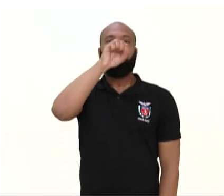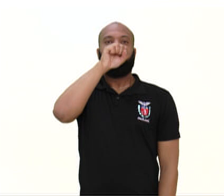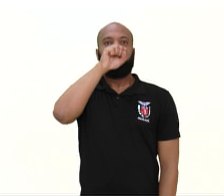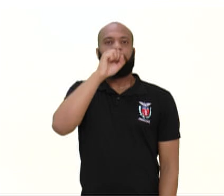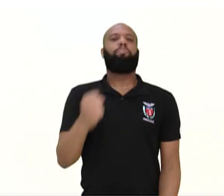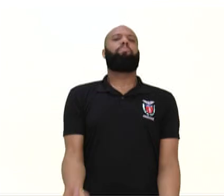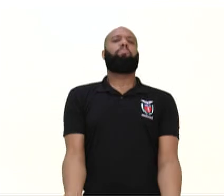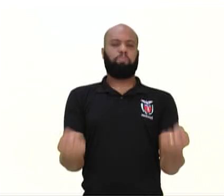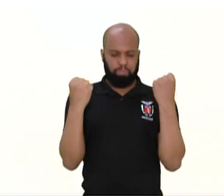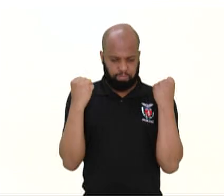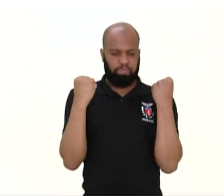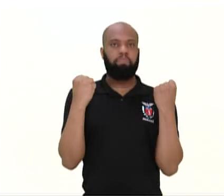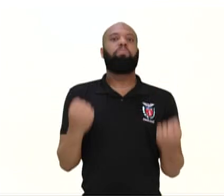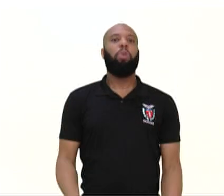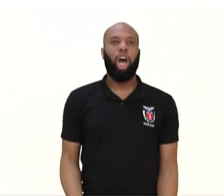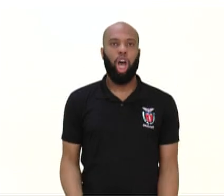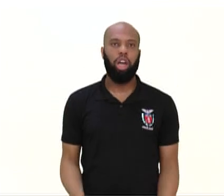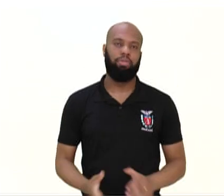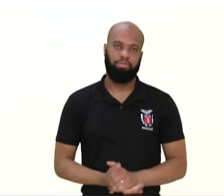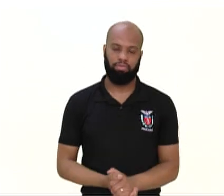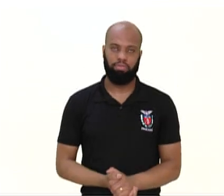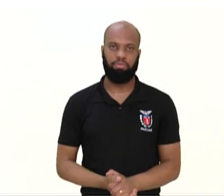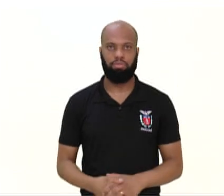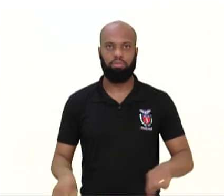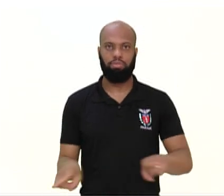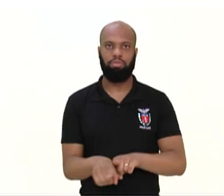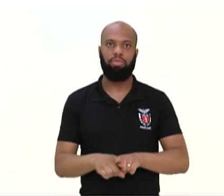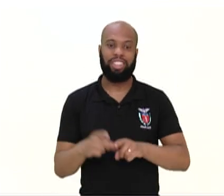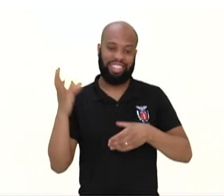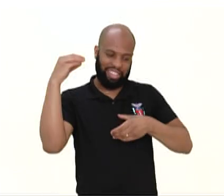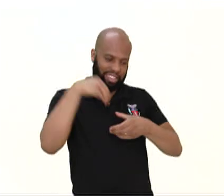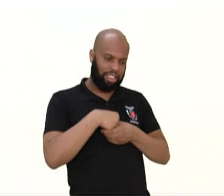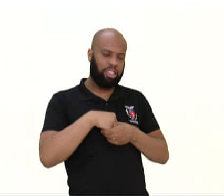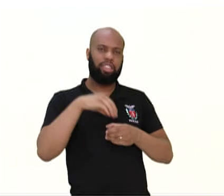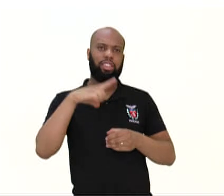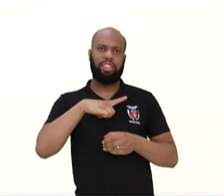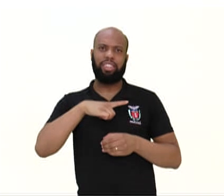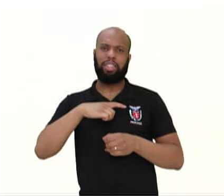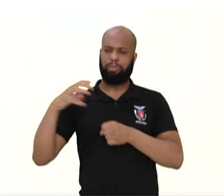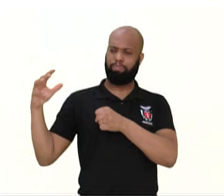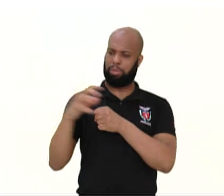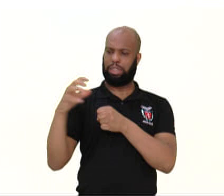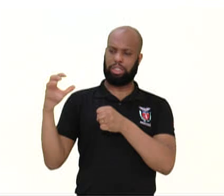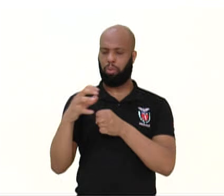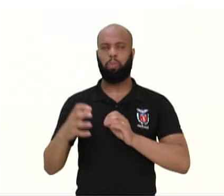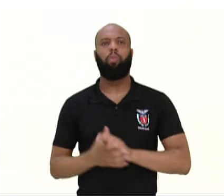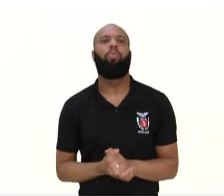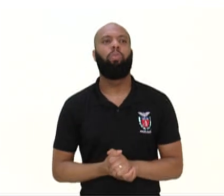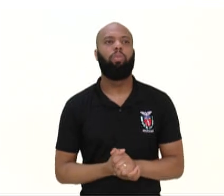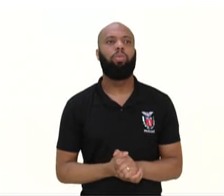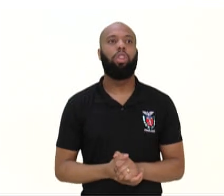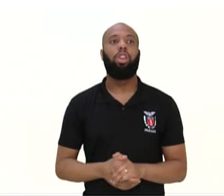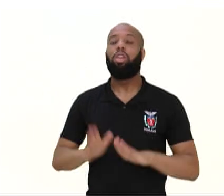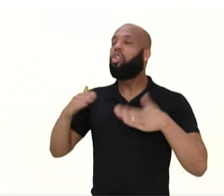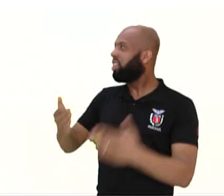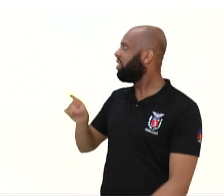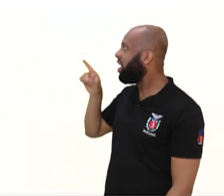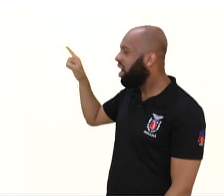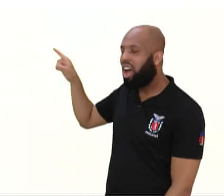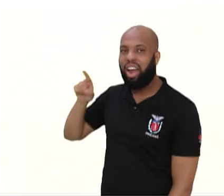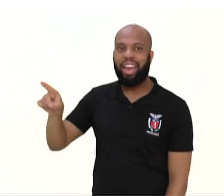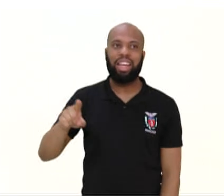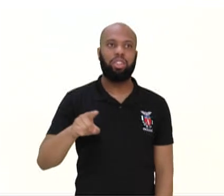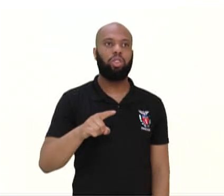tempo, ao aumento da pressão intratorácica. Essa manobra, então, não